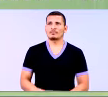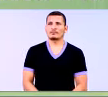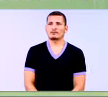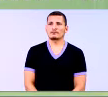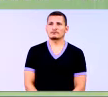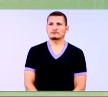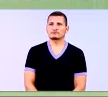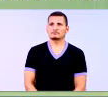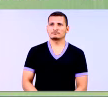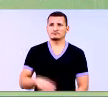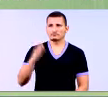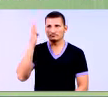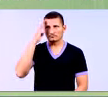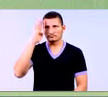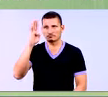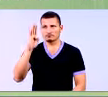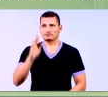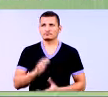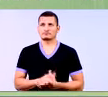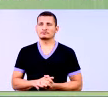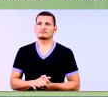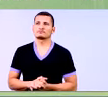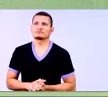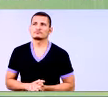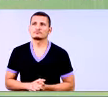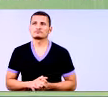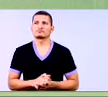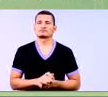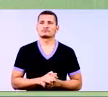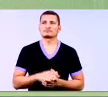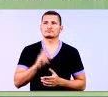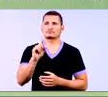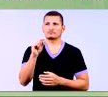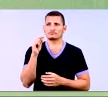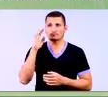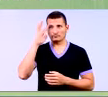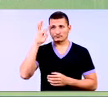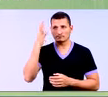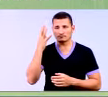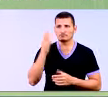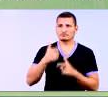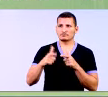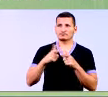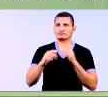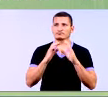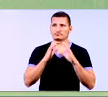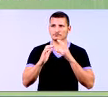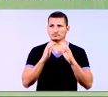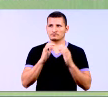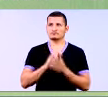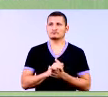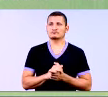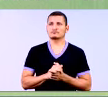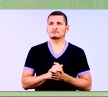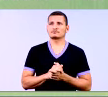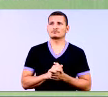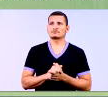As principais alternativas para resolver esse problema de comunicação entre